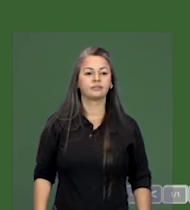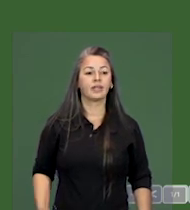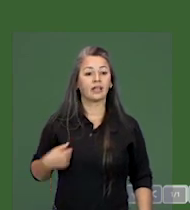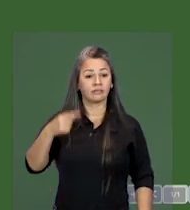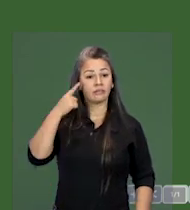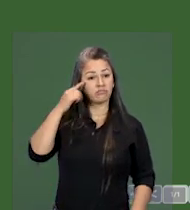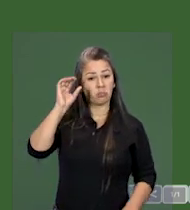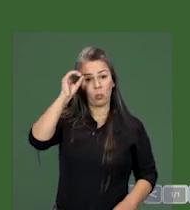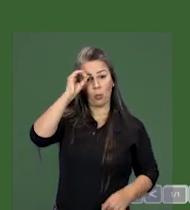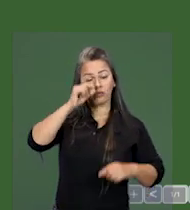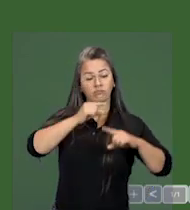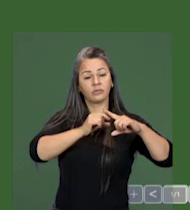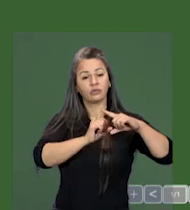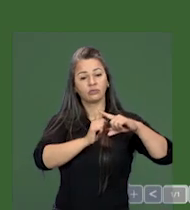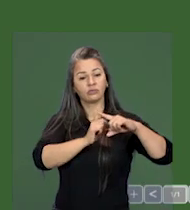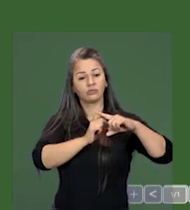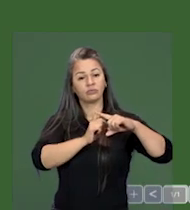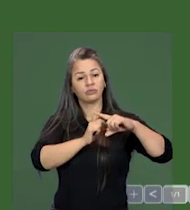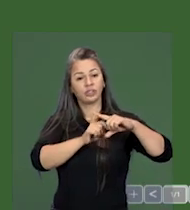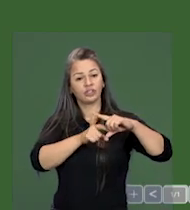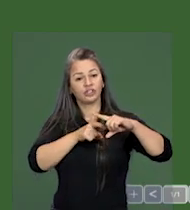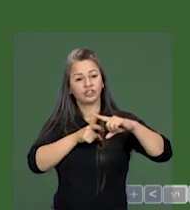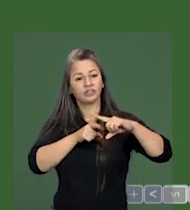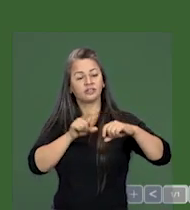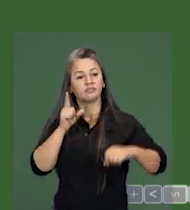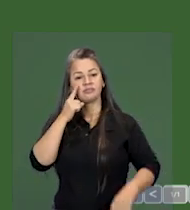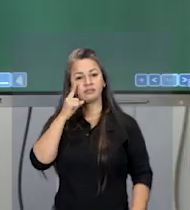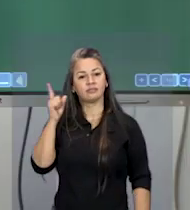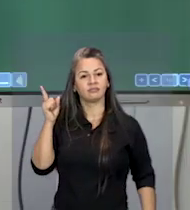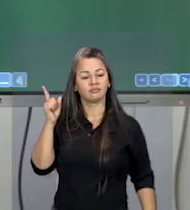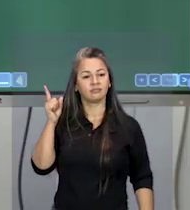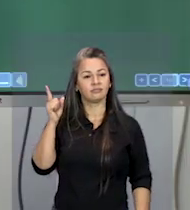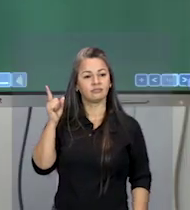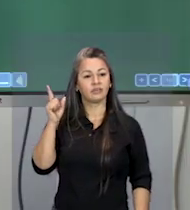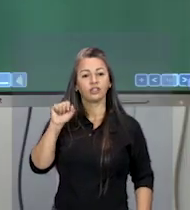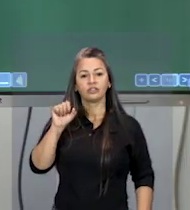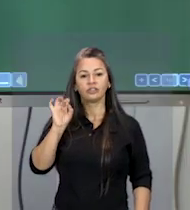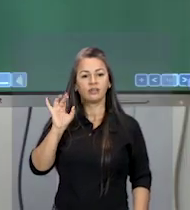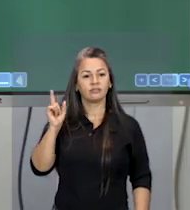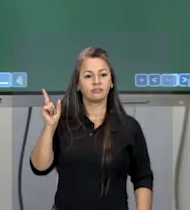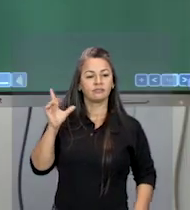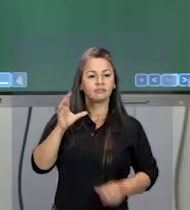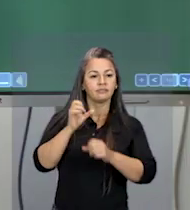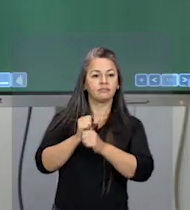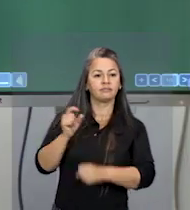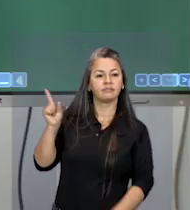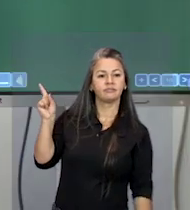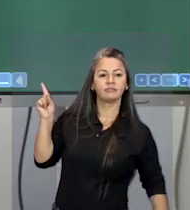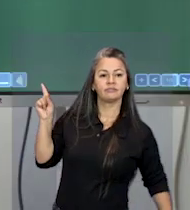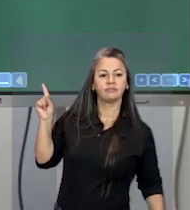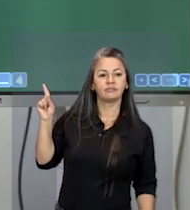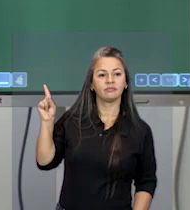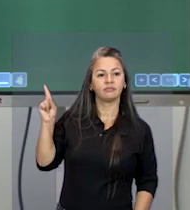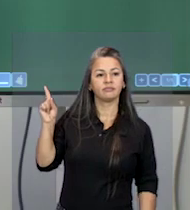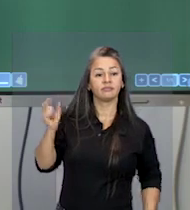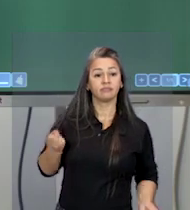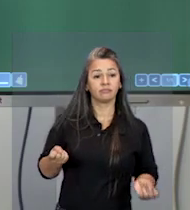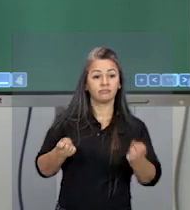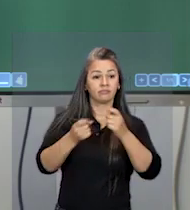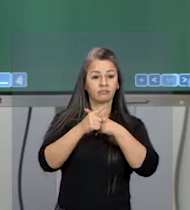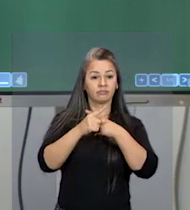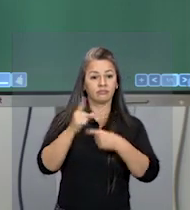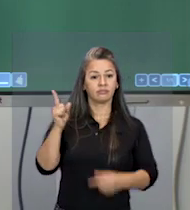x, assim como 1 está para 3. Pronto, só fazer esse cálculo aqui que eu obtenho o valor de x. 3 vezes